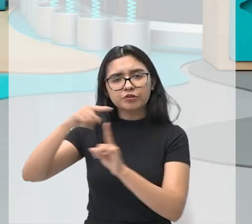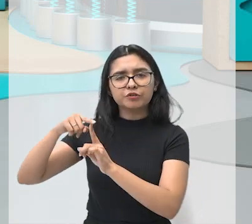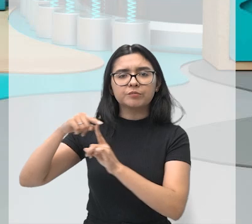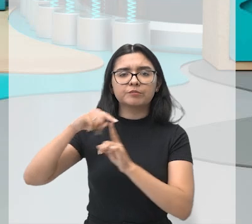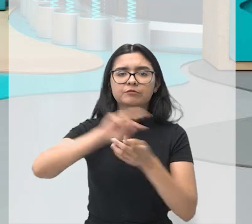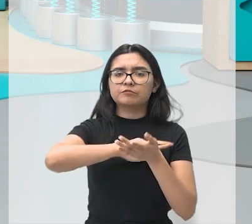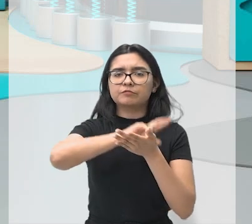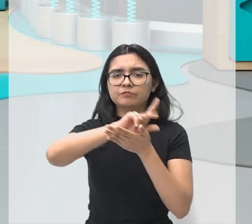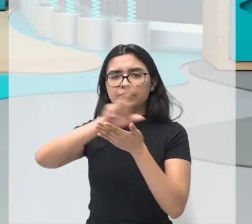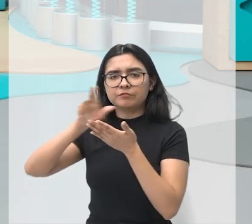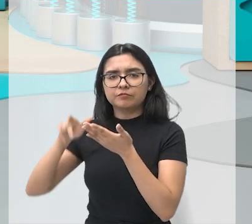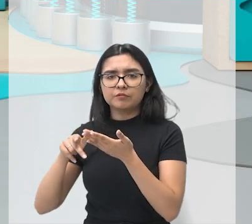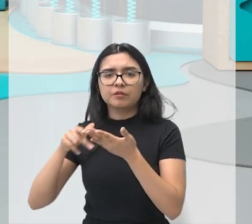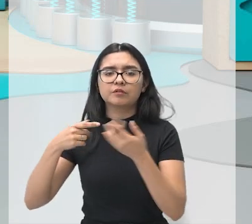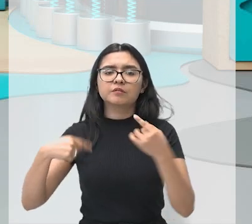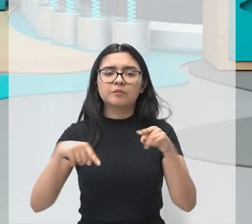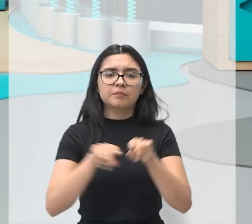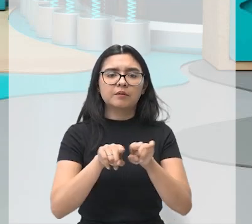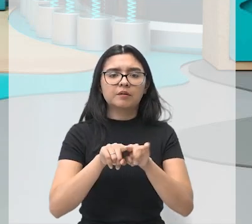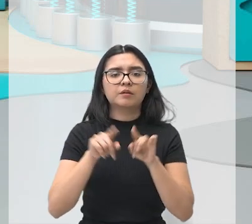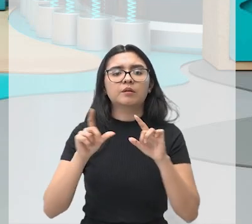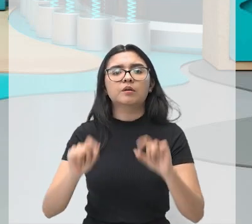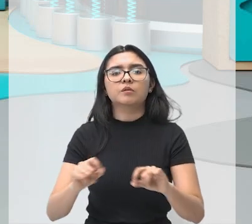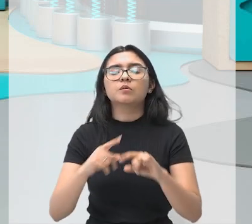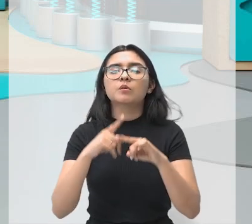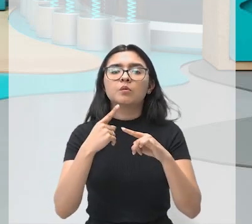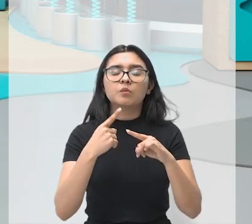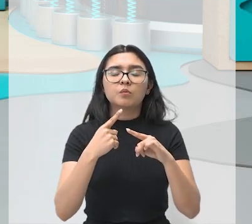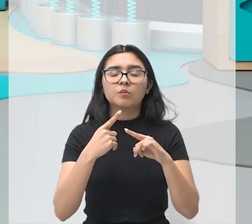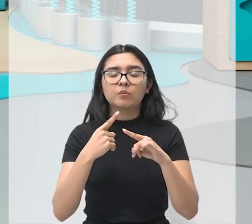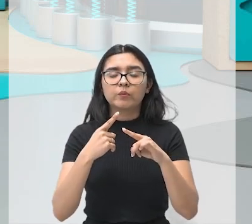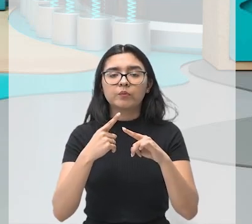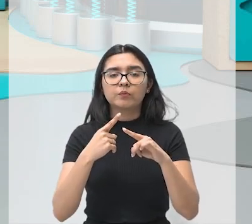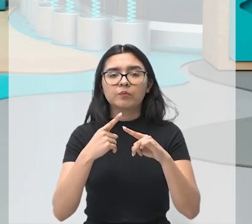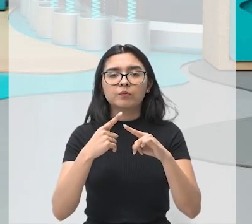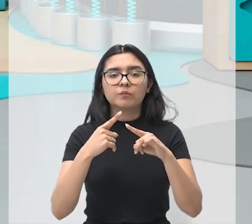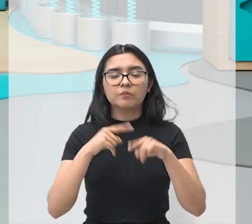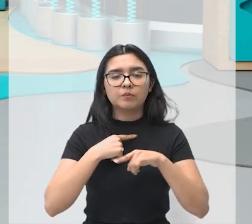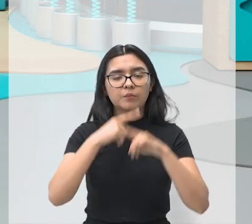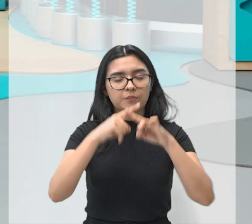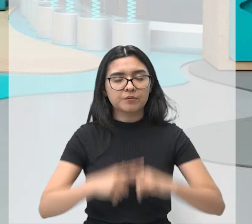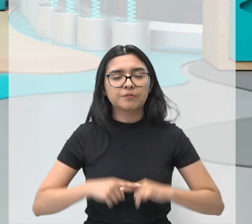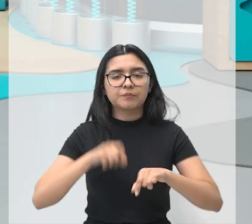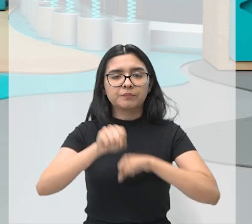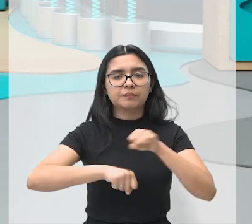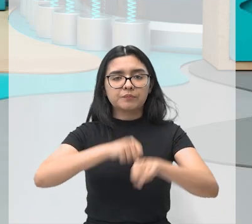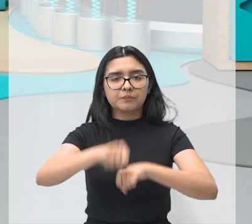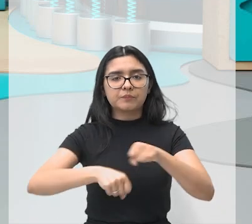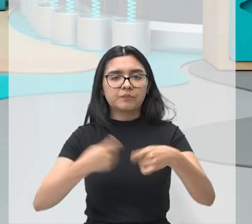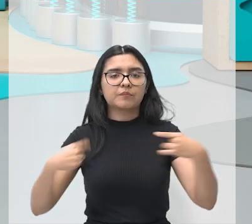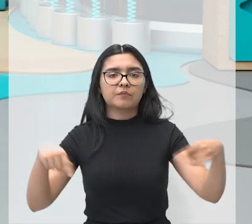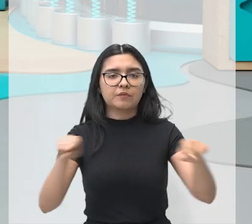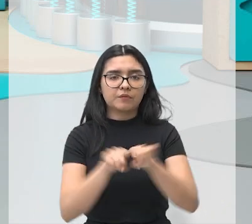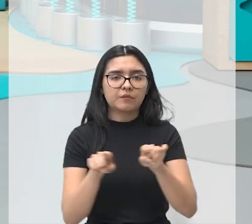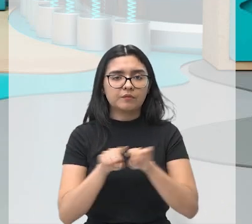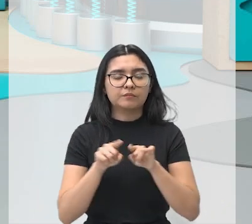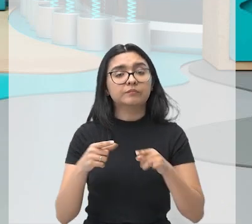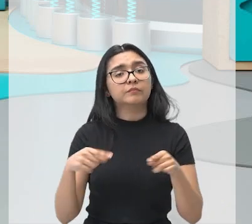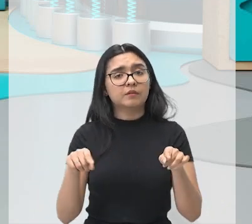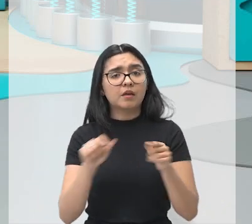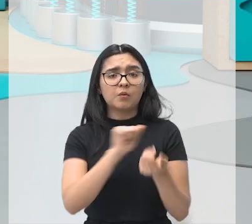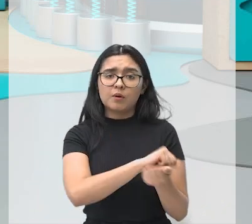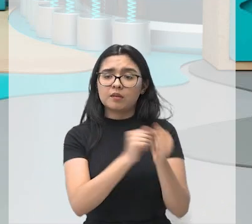das modalidades em que o ciclismo é disputado, e embora haja também a configuração do ciclismo